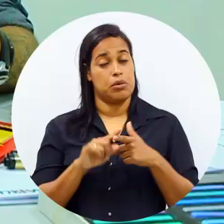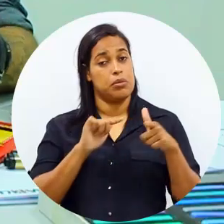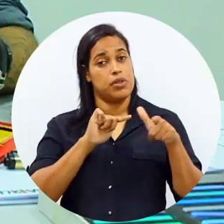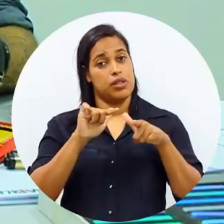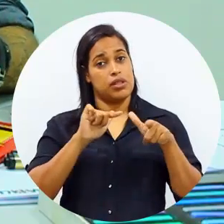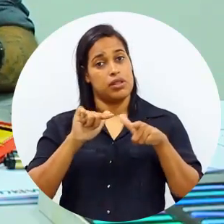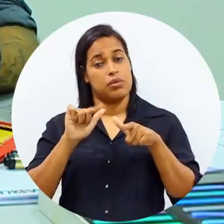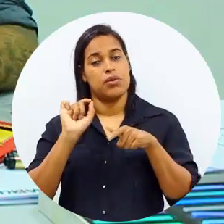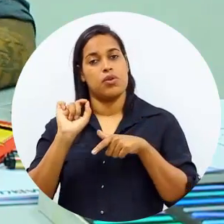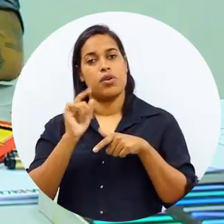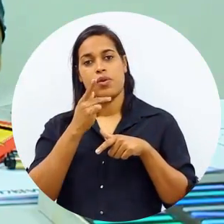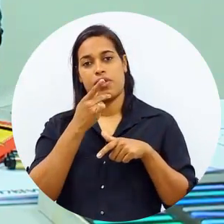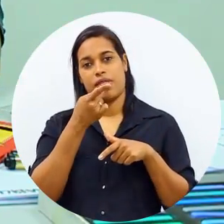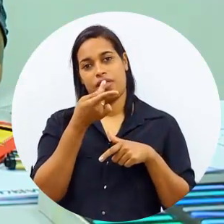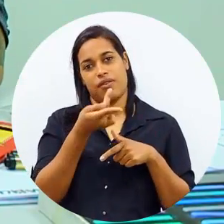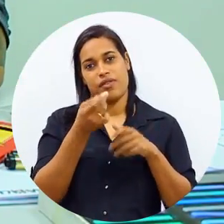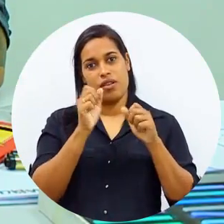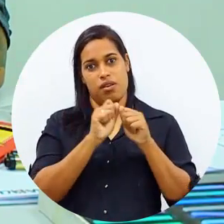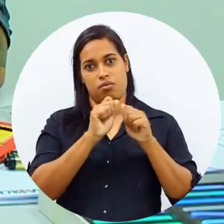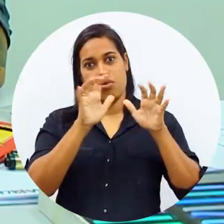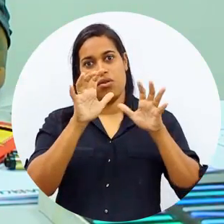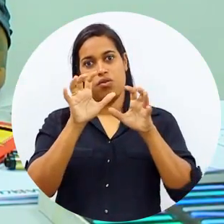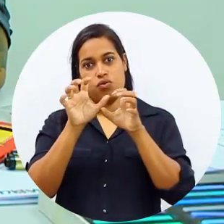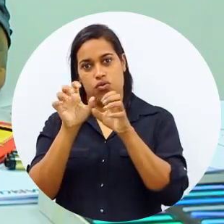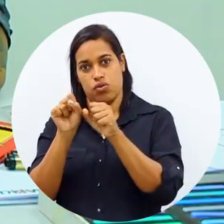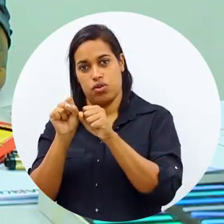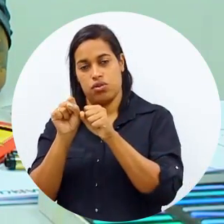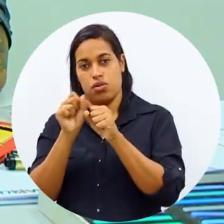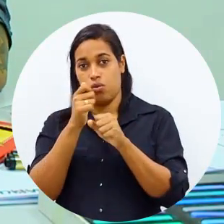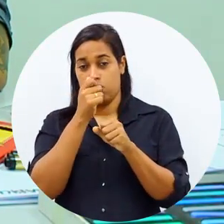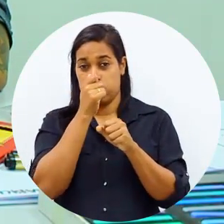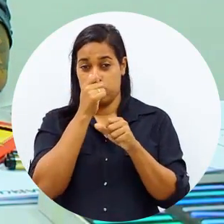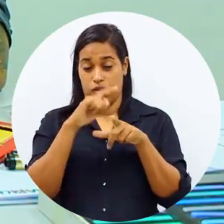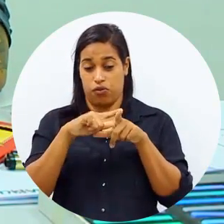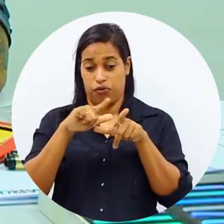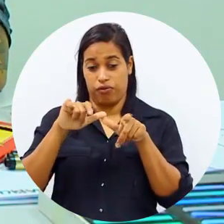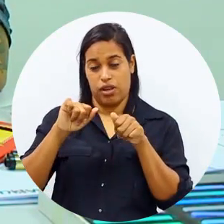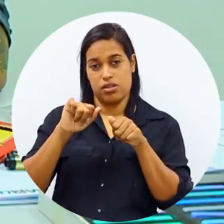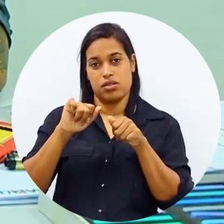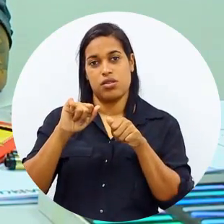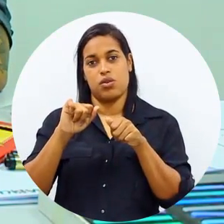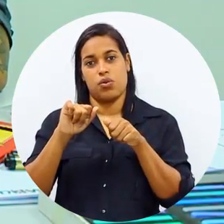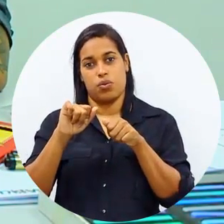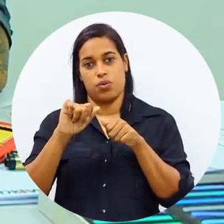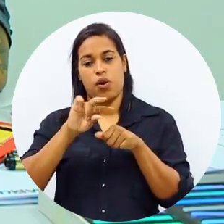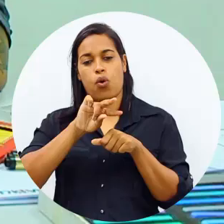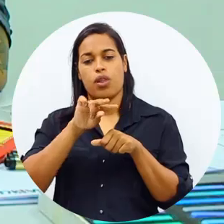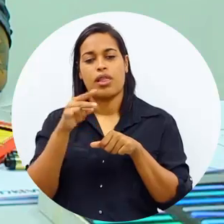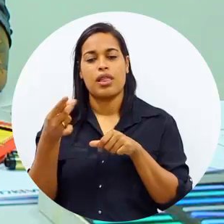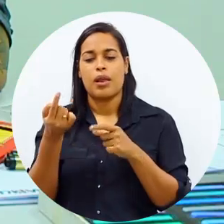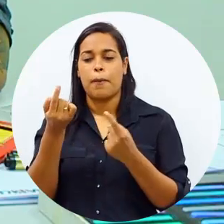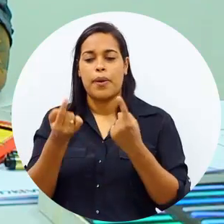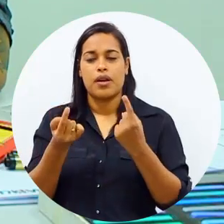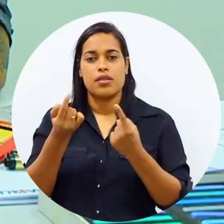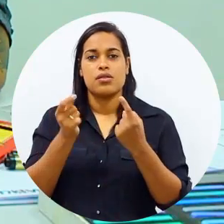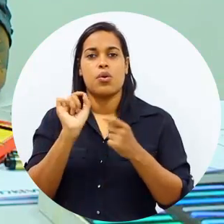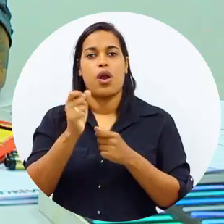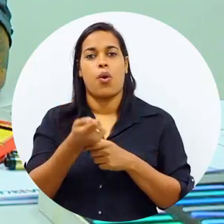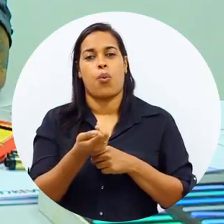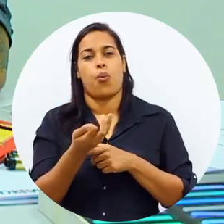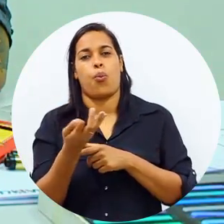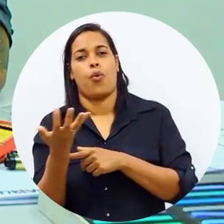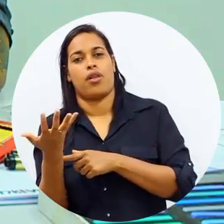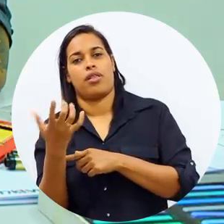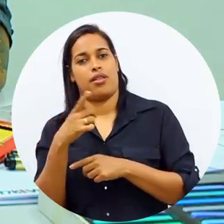A gente também pode trabalhar, quando fala da claro, escuro, cheio, vazio em termos de contraste, com